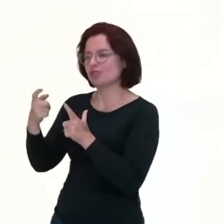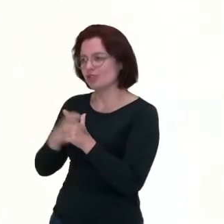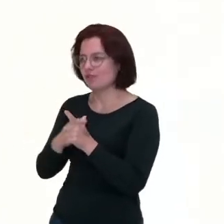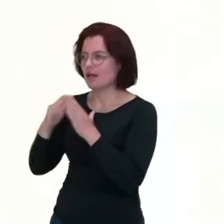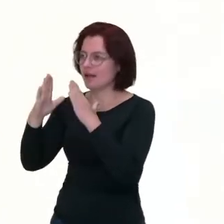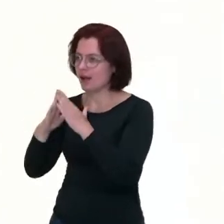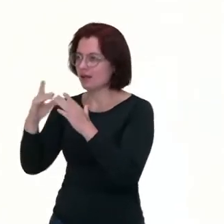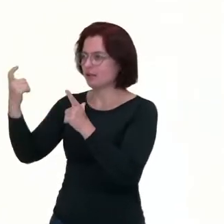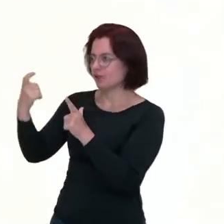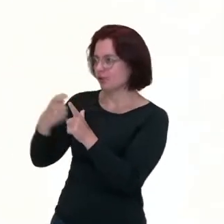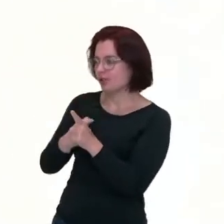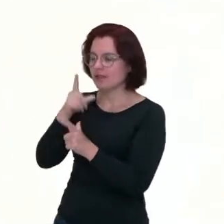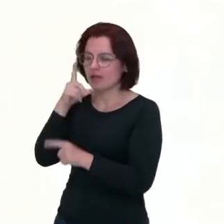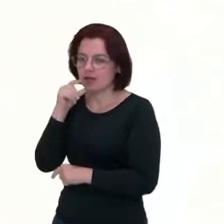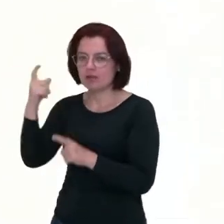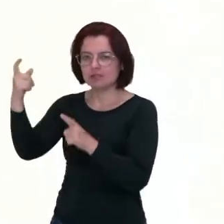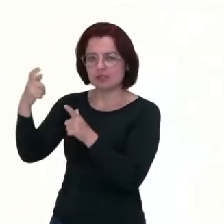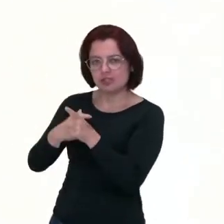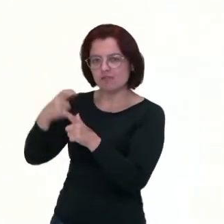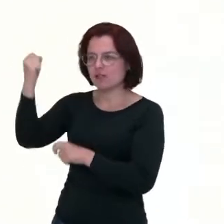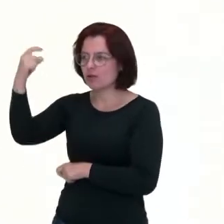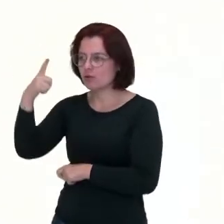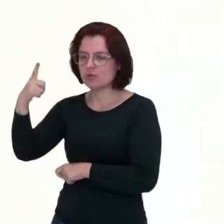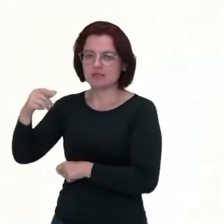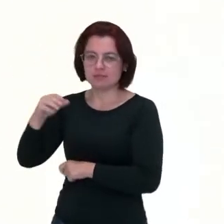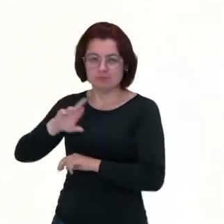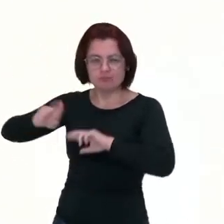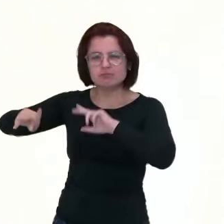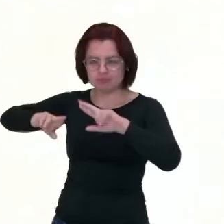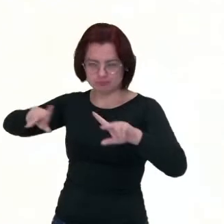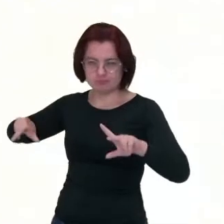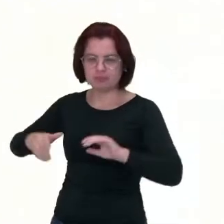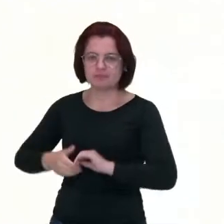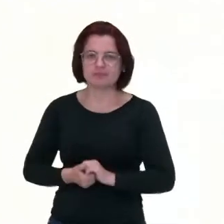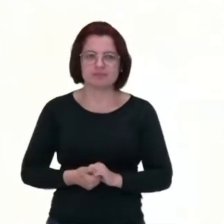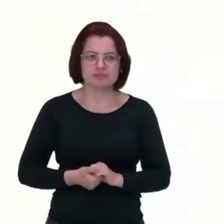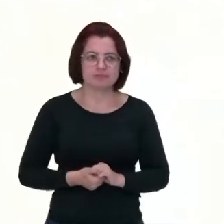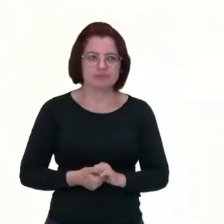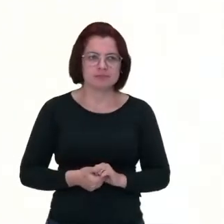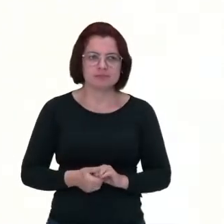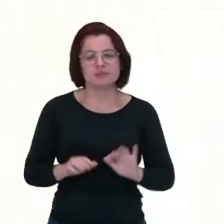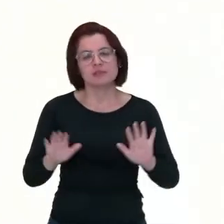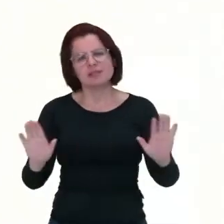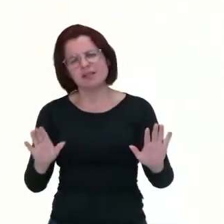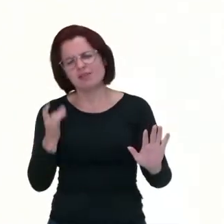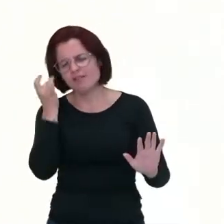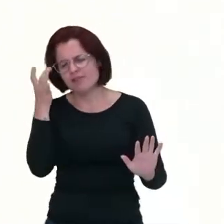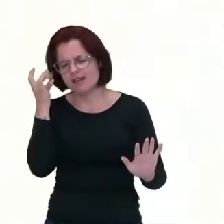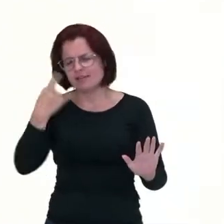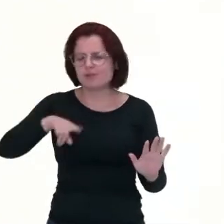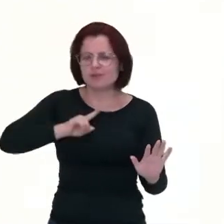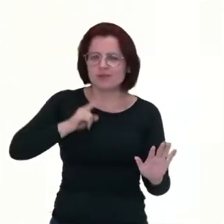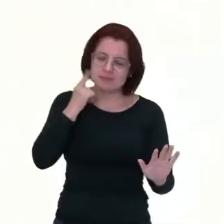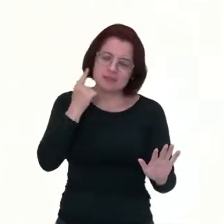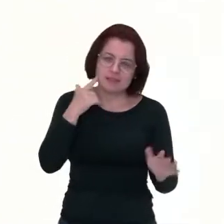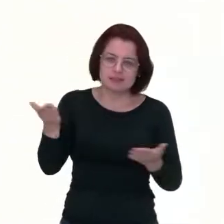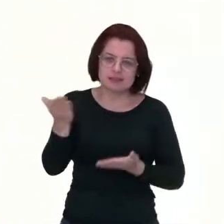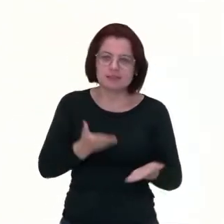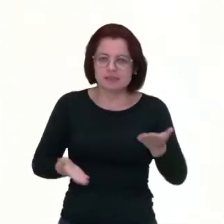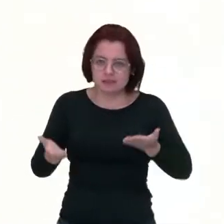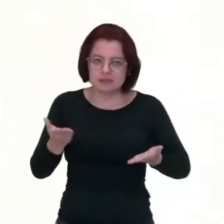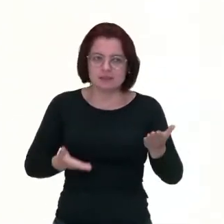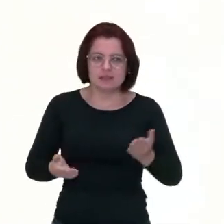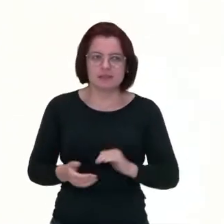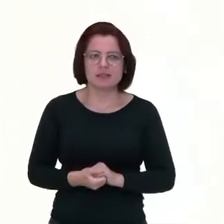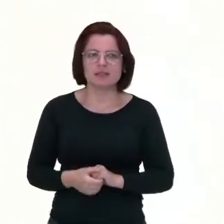a conta de água, a conta de luz, entre outros. Agora, opa, professor, então é mais simples do que eu pensei, não é verdade?